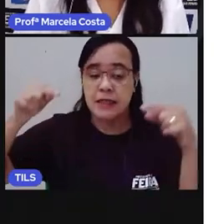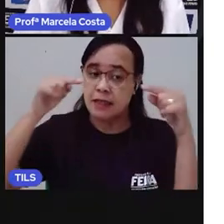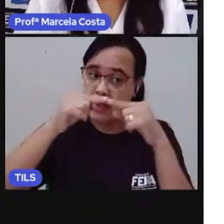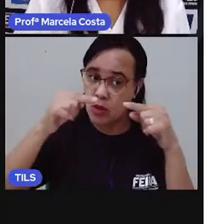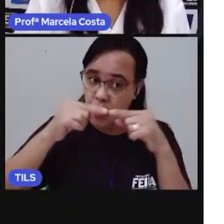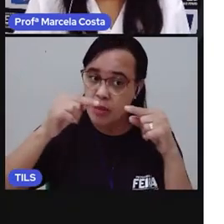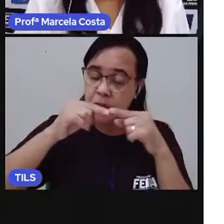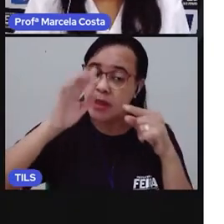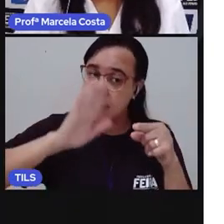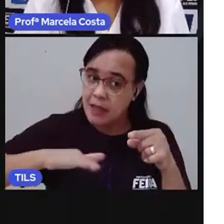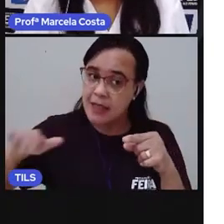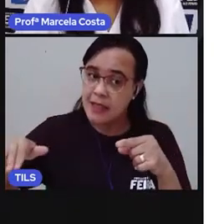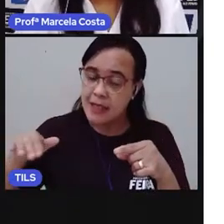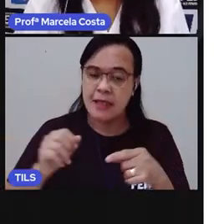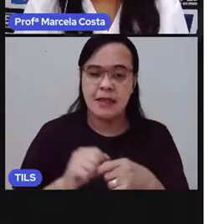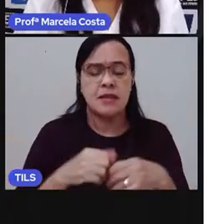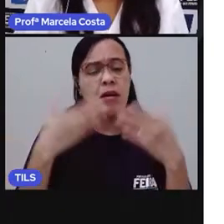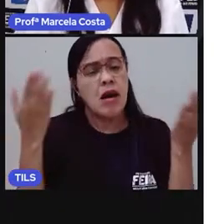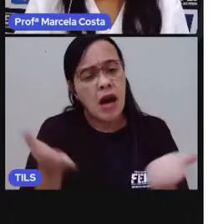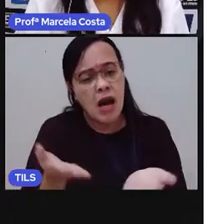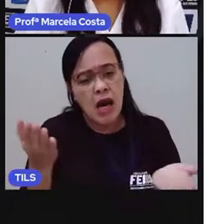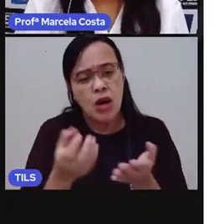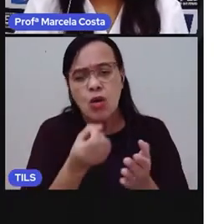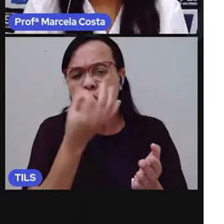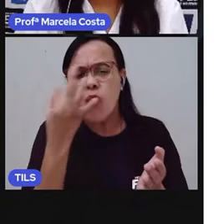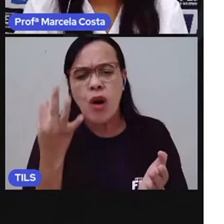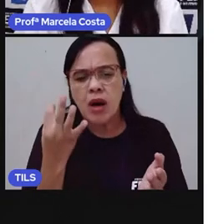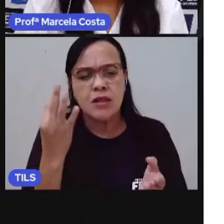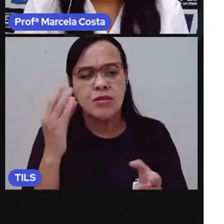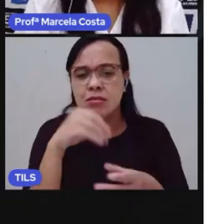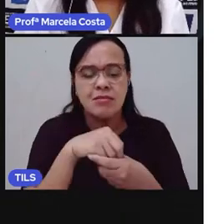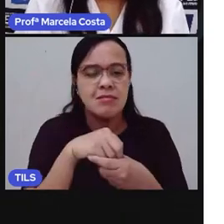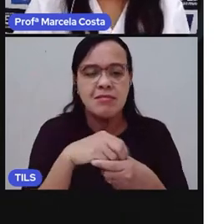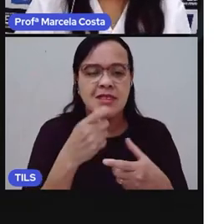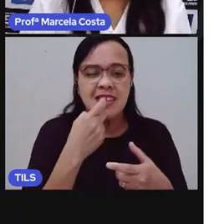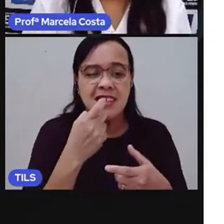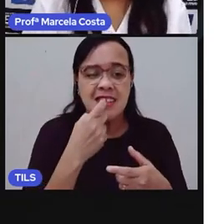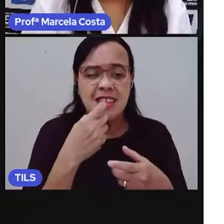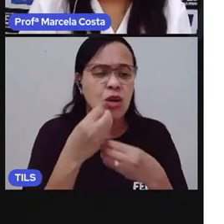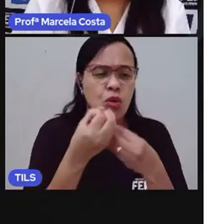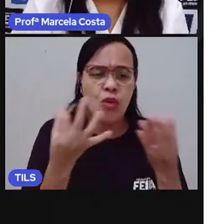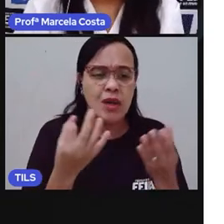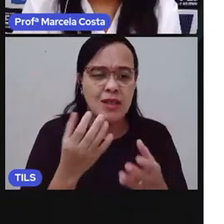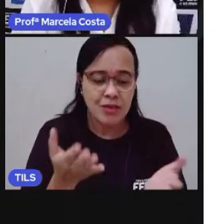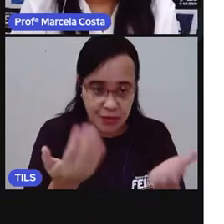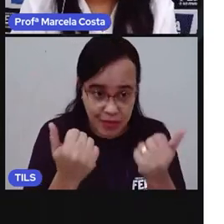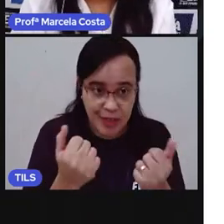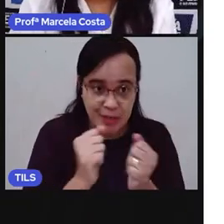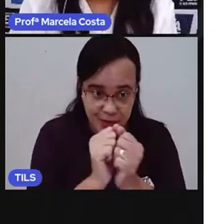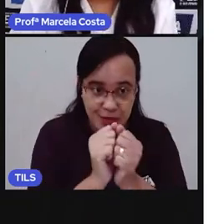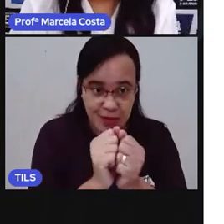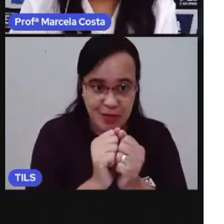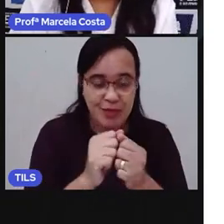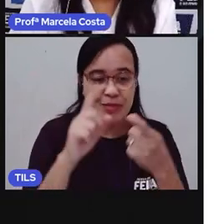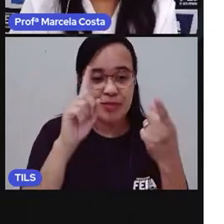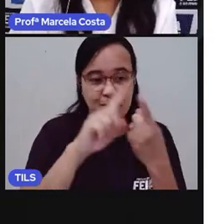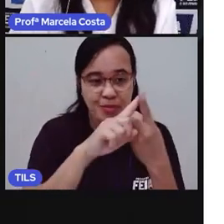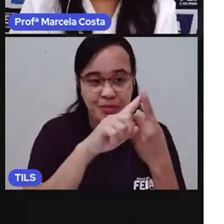vai contar quantos dentinhos tem a boca de uma criança, tá? Vamos lá?